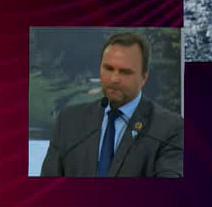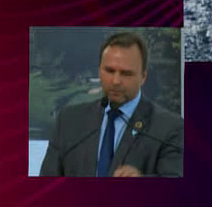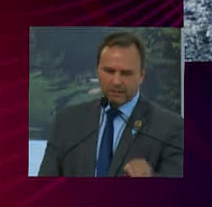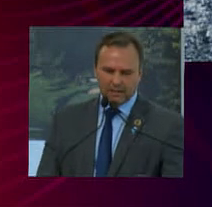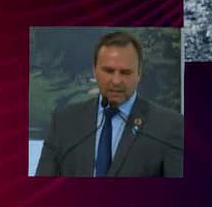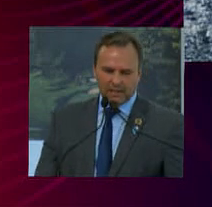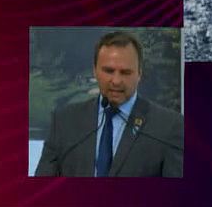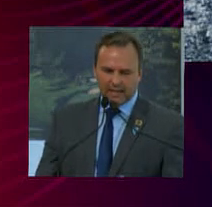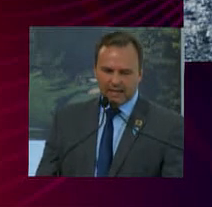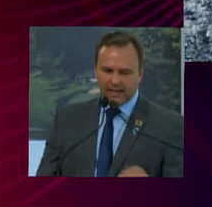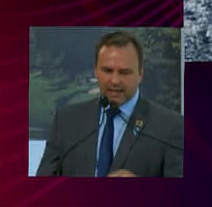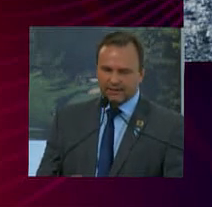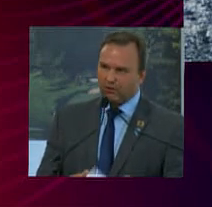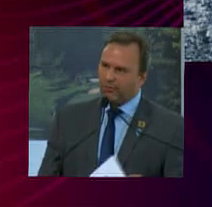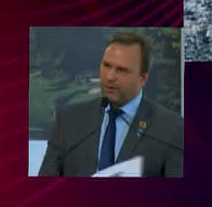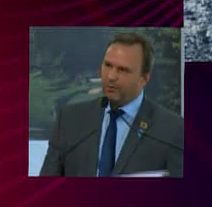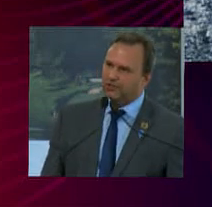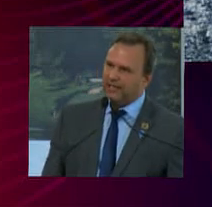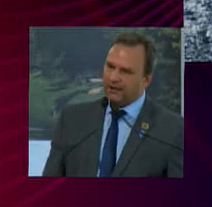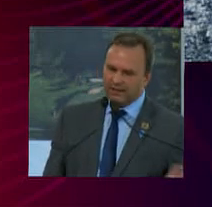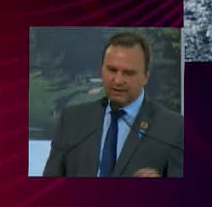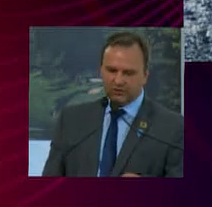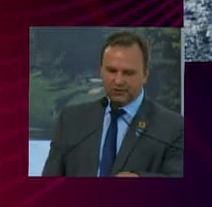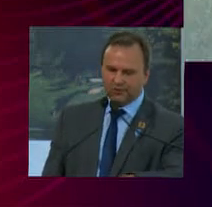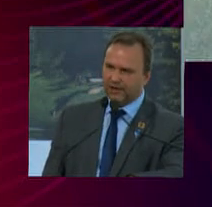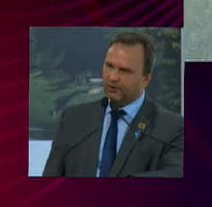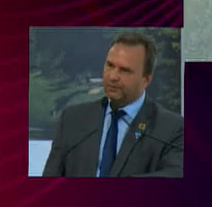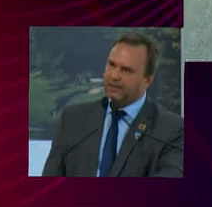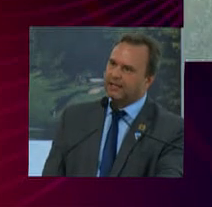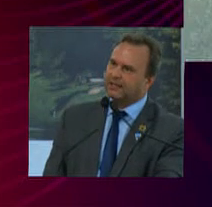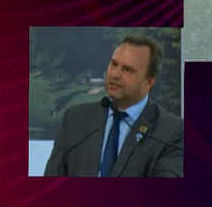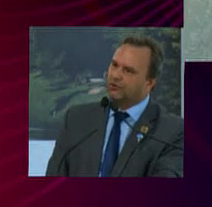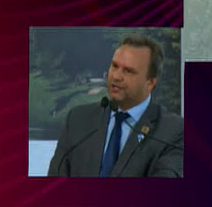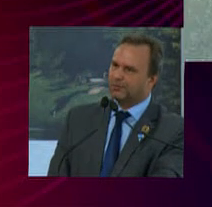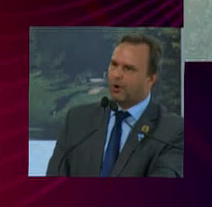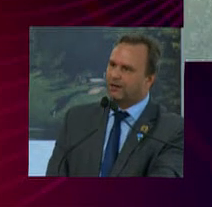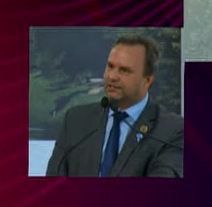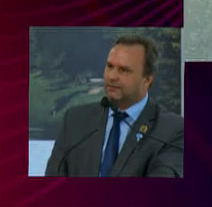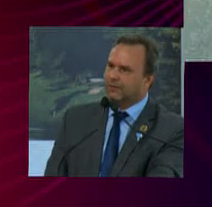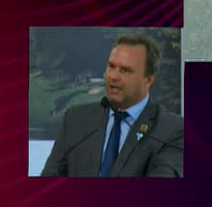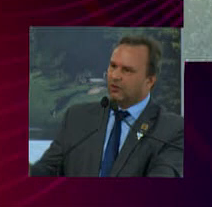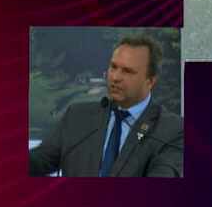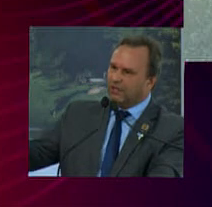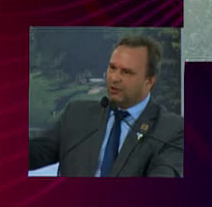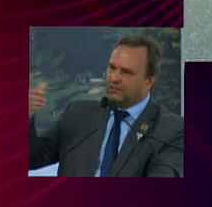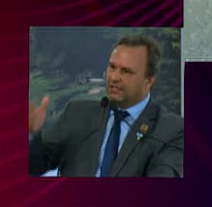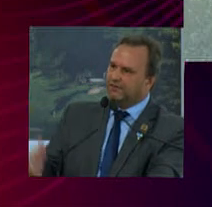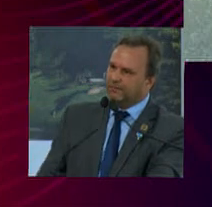também está com um problema muito sério ali, vereador Silvano, na questão do transportes.